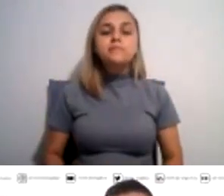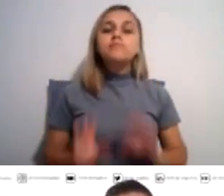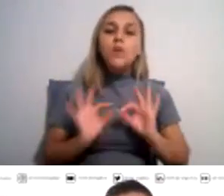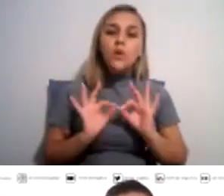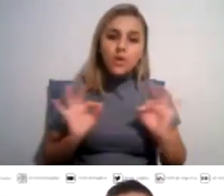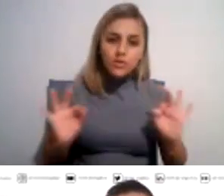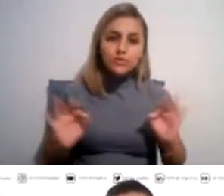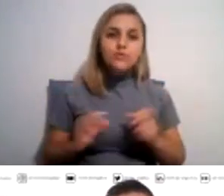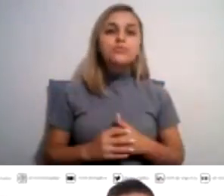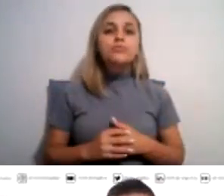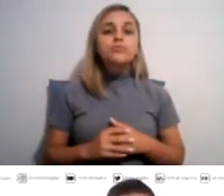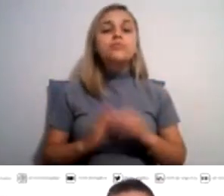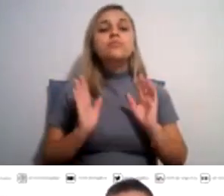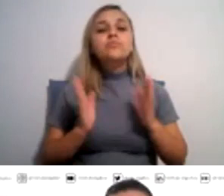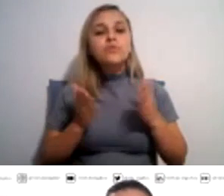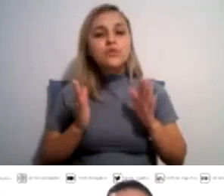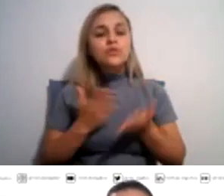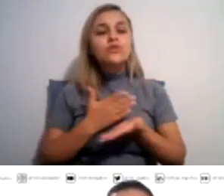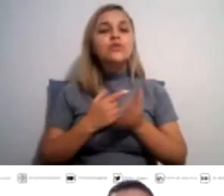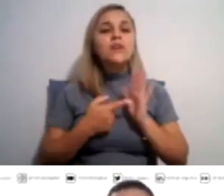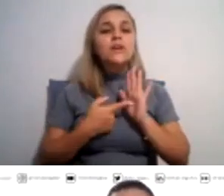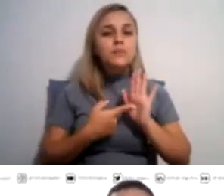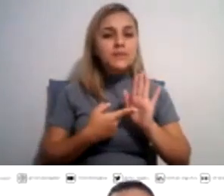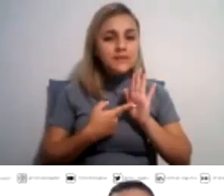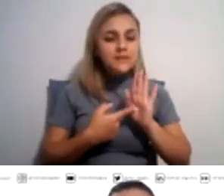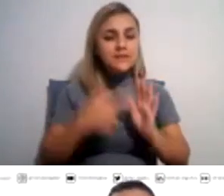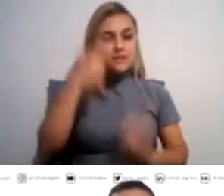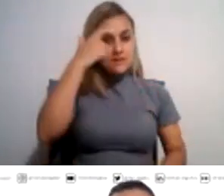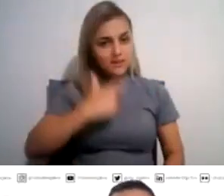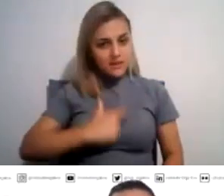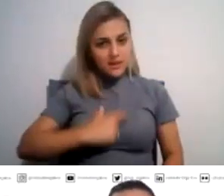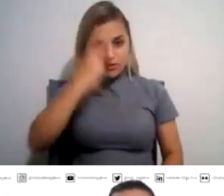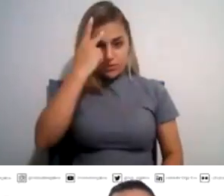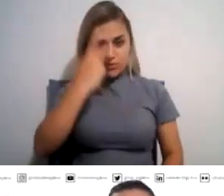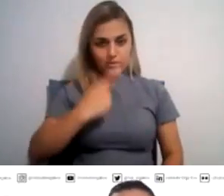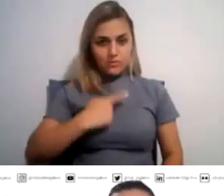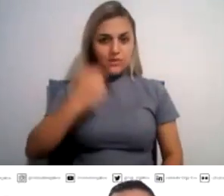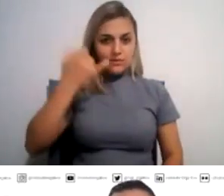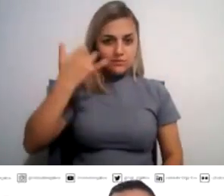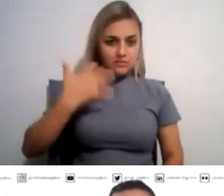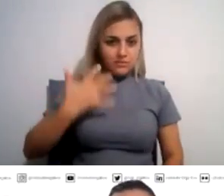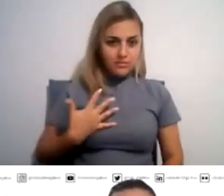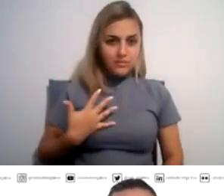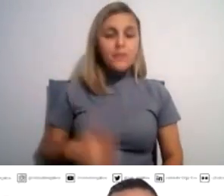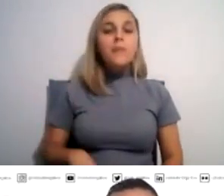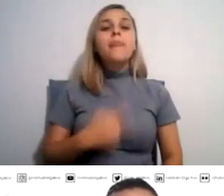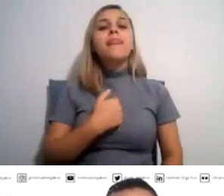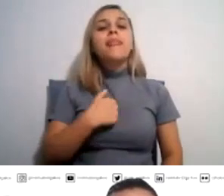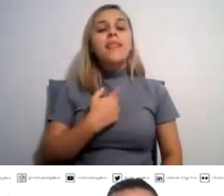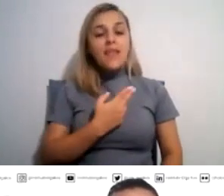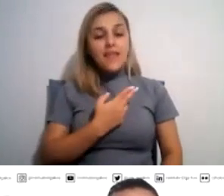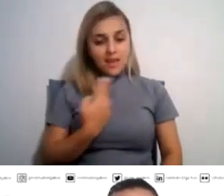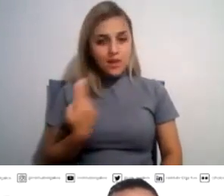fui apresentado aí em relação à minha descrição. Eu sou o Fábio, eu sou pediatra.